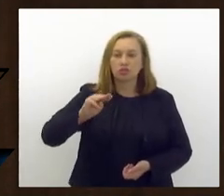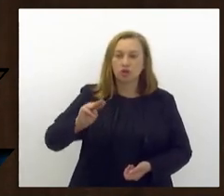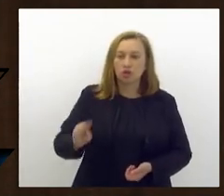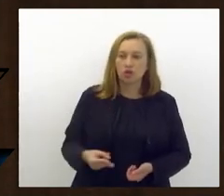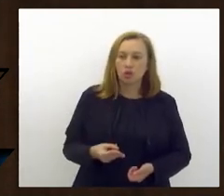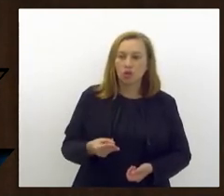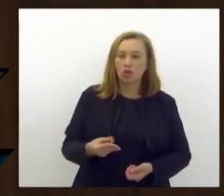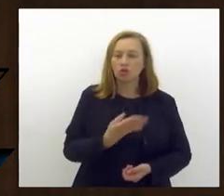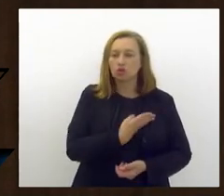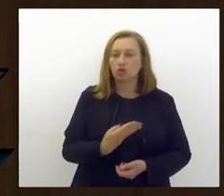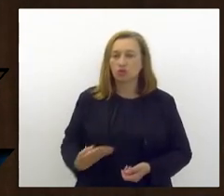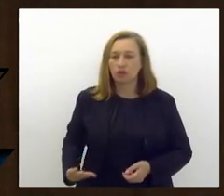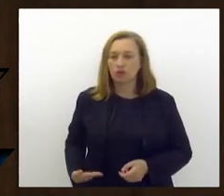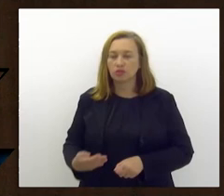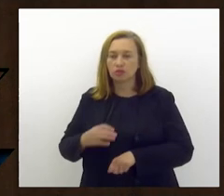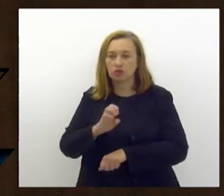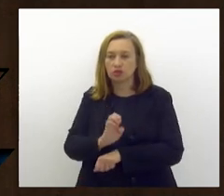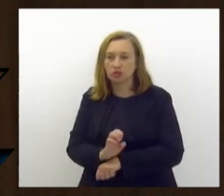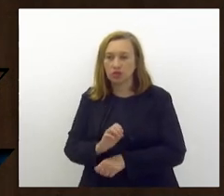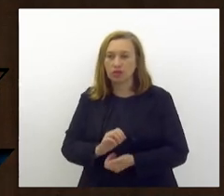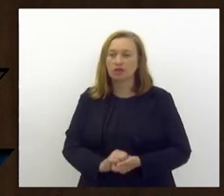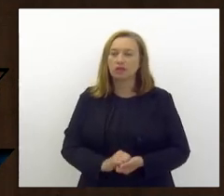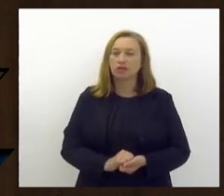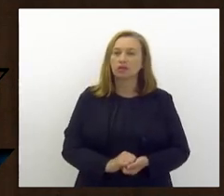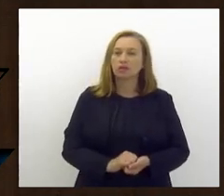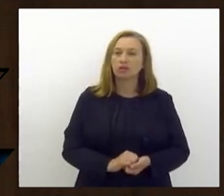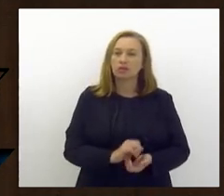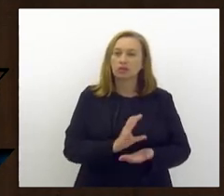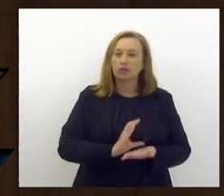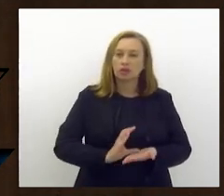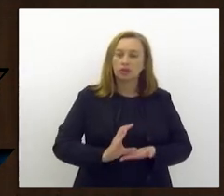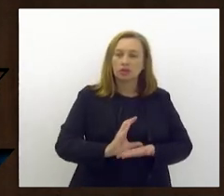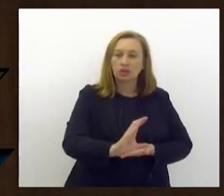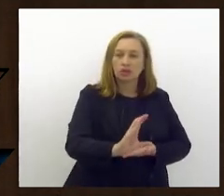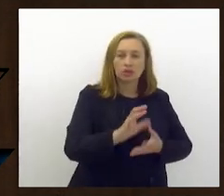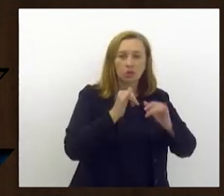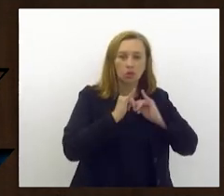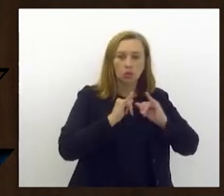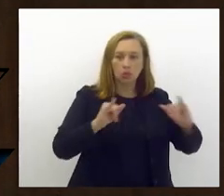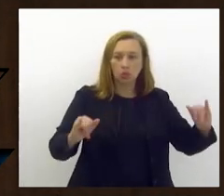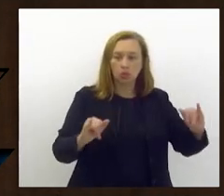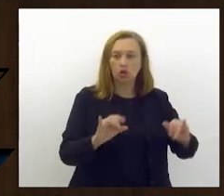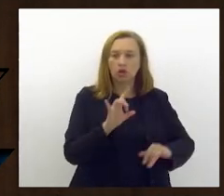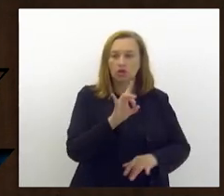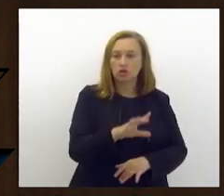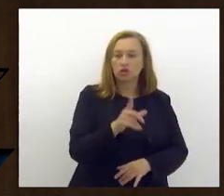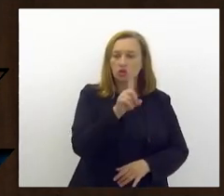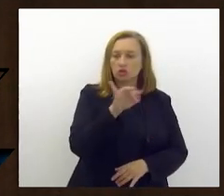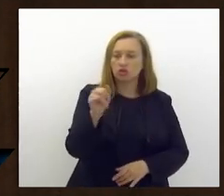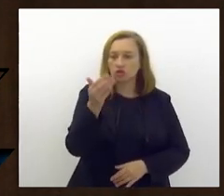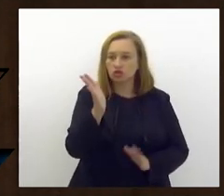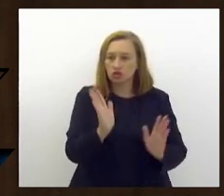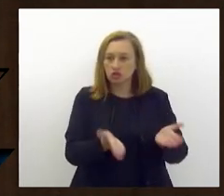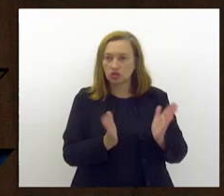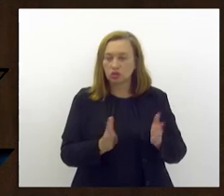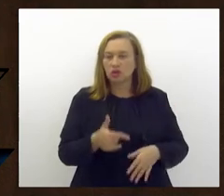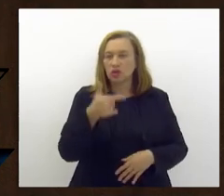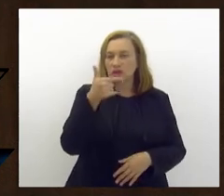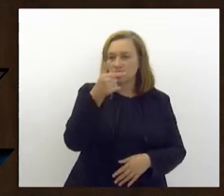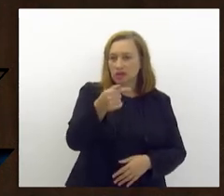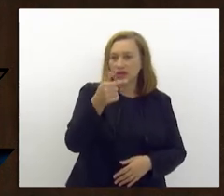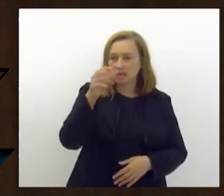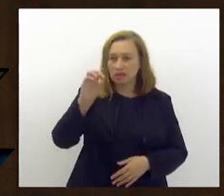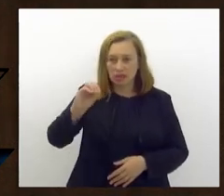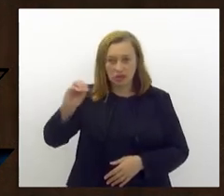do governo do estado para descentralização de publicidade. Só na data de hoje, 700